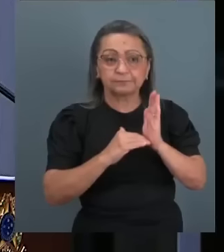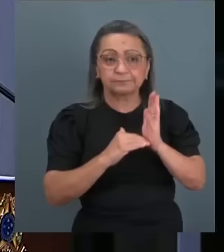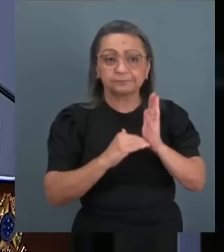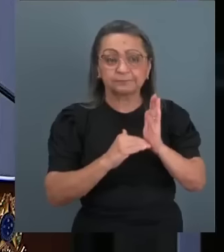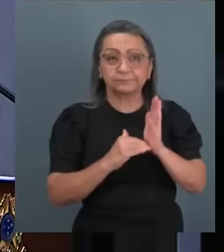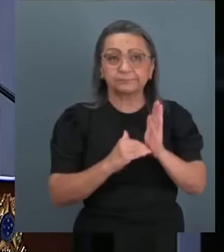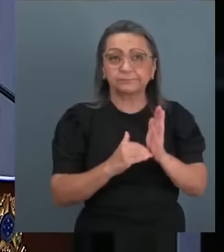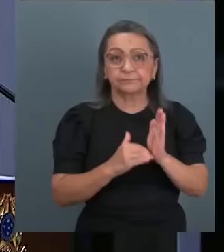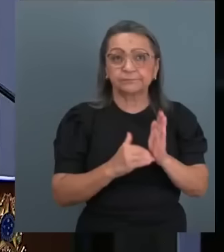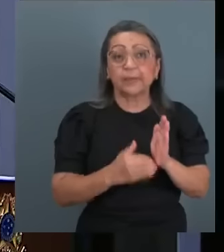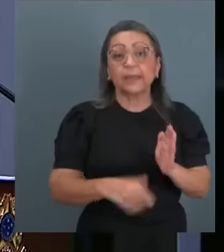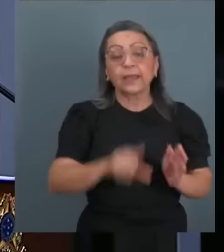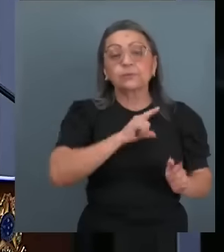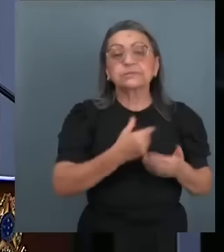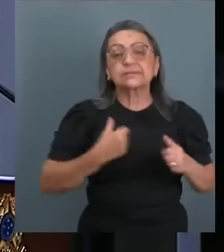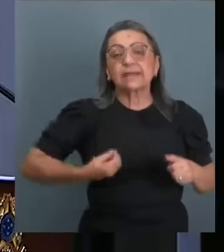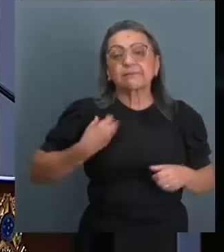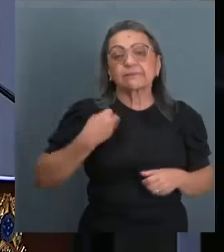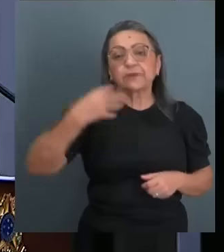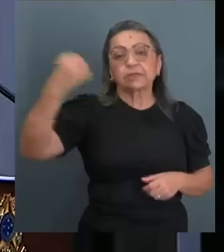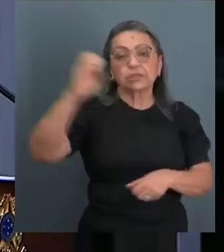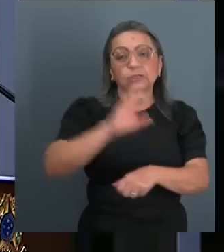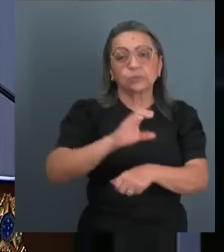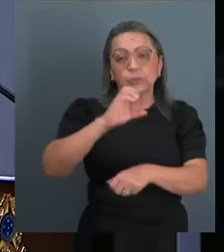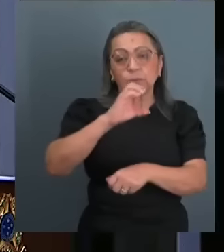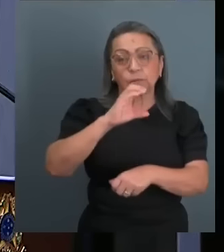vindo lá de Curitiba,